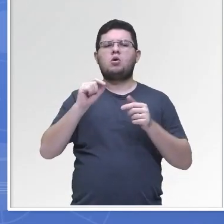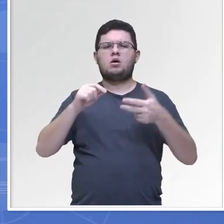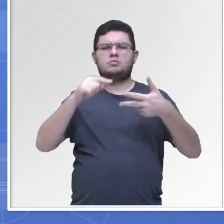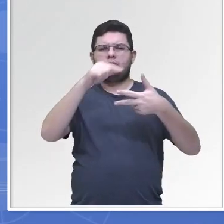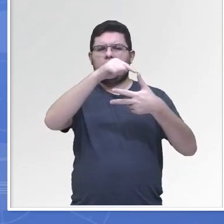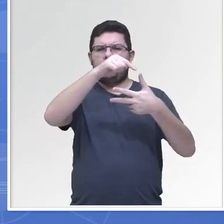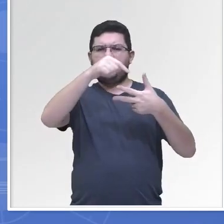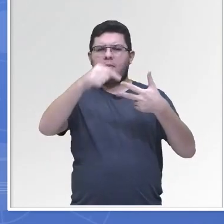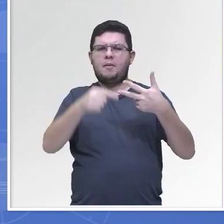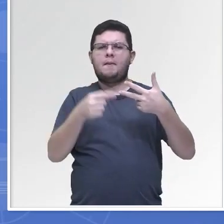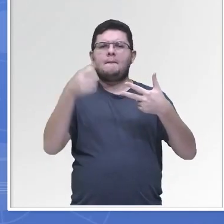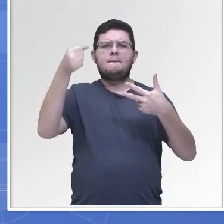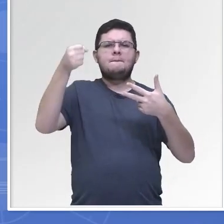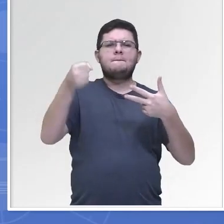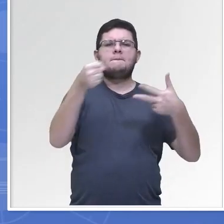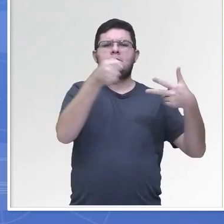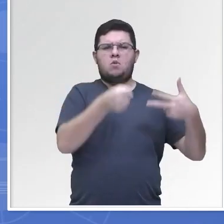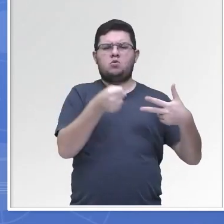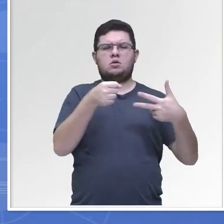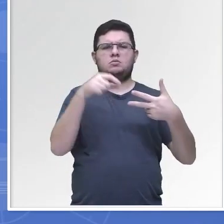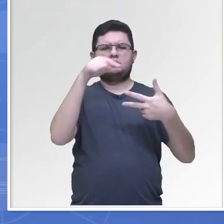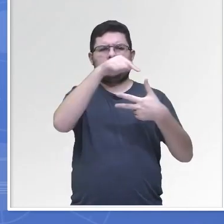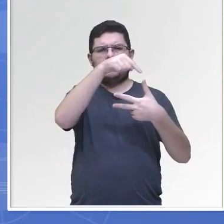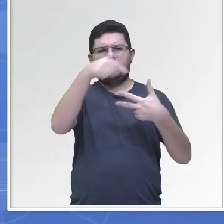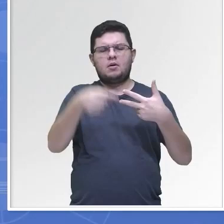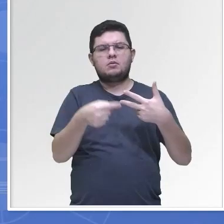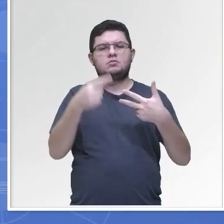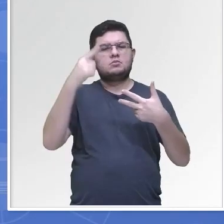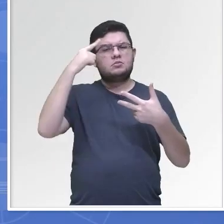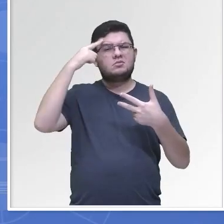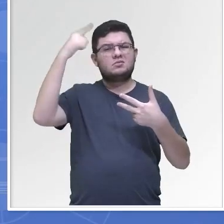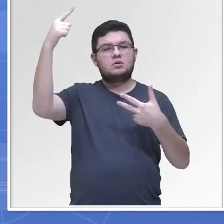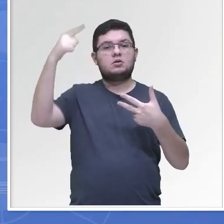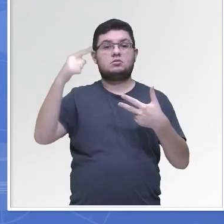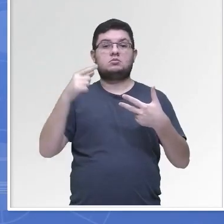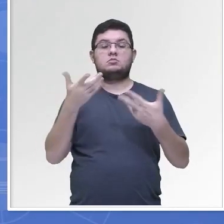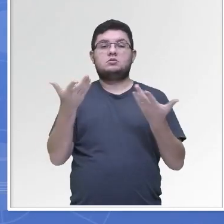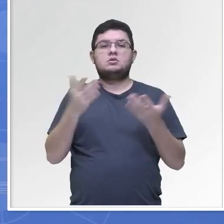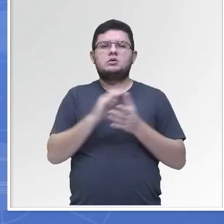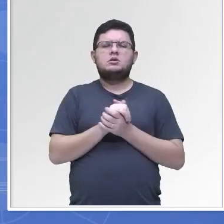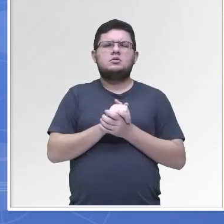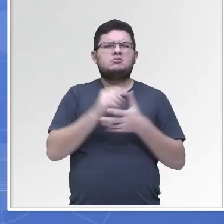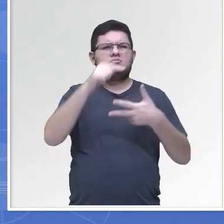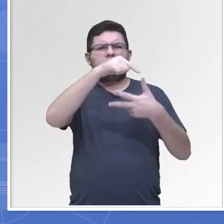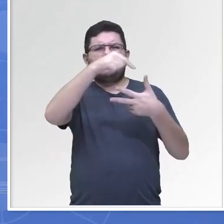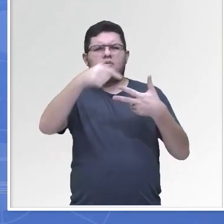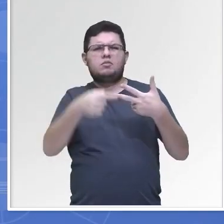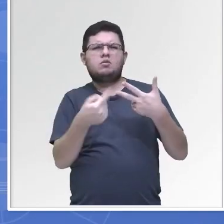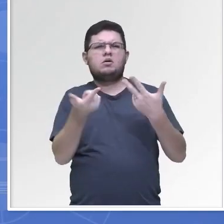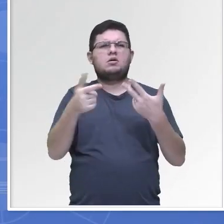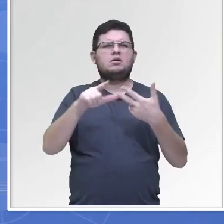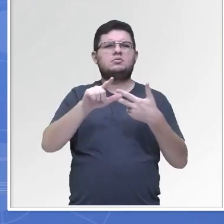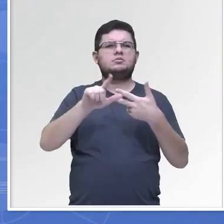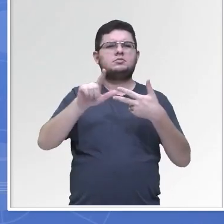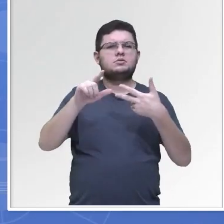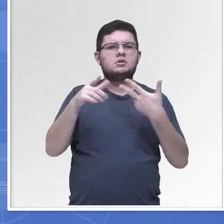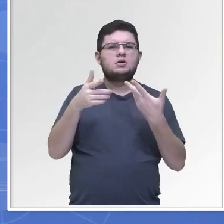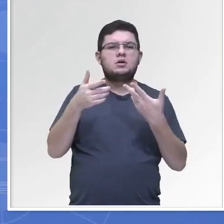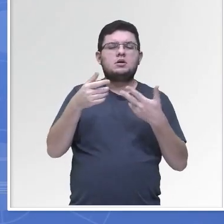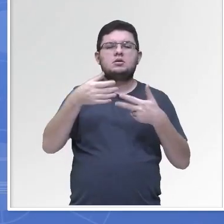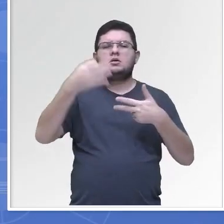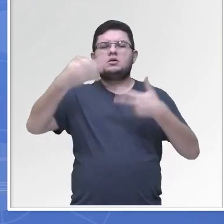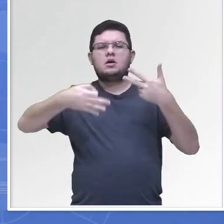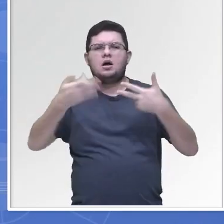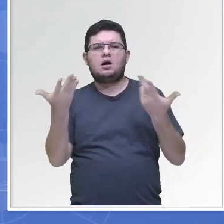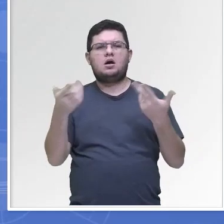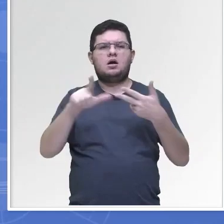que não está batendo. Ué, não era república? Supostamente não é todo mundo igual? Cadê o direito do cidadão? As